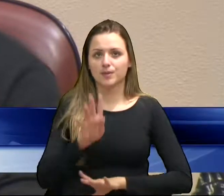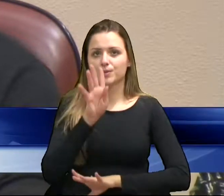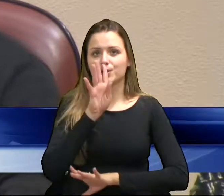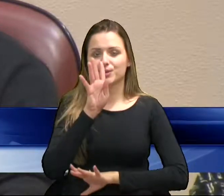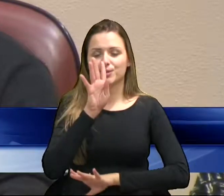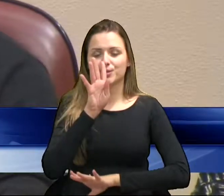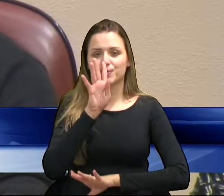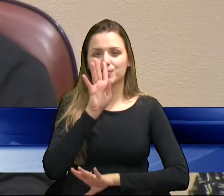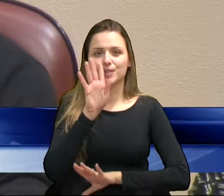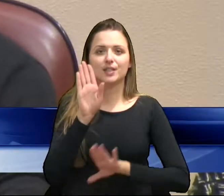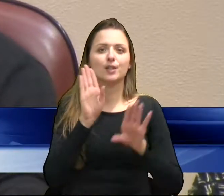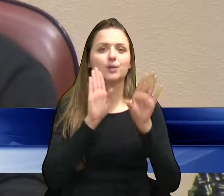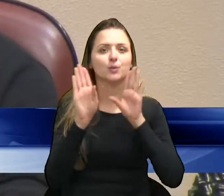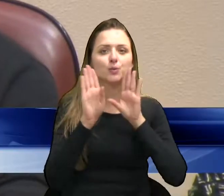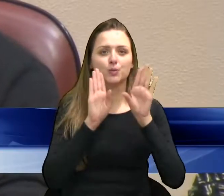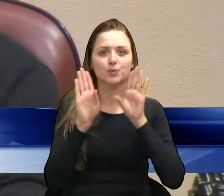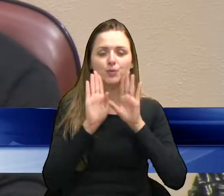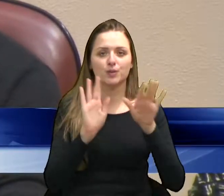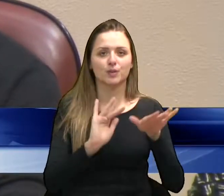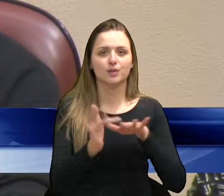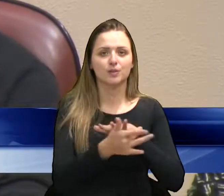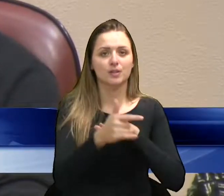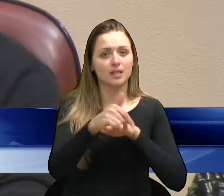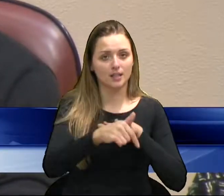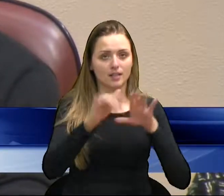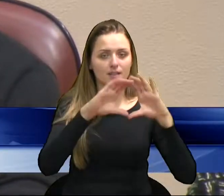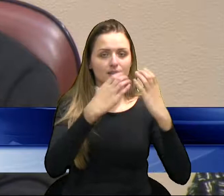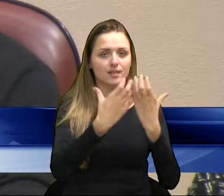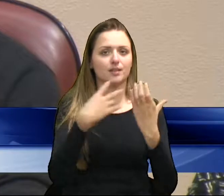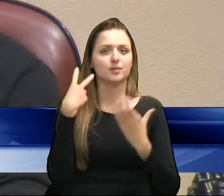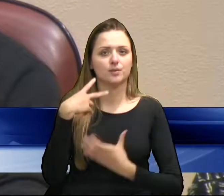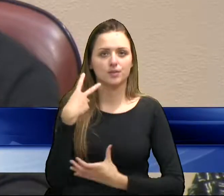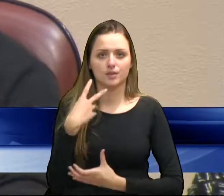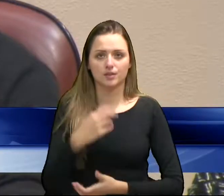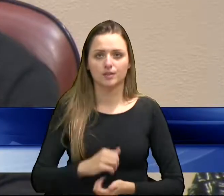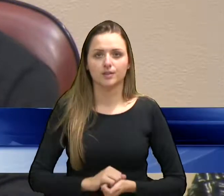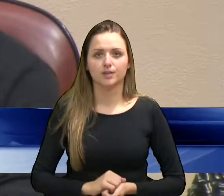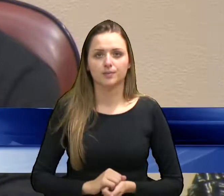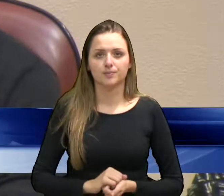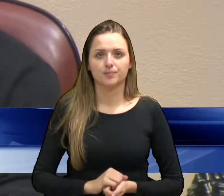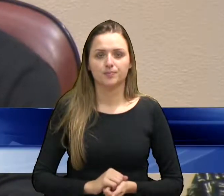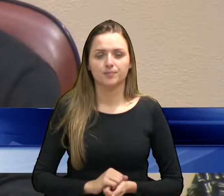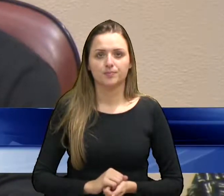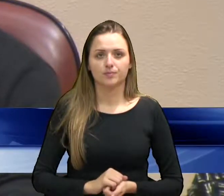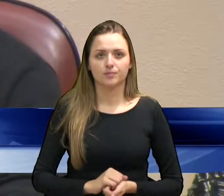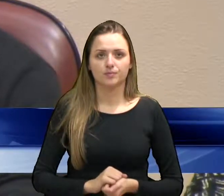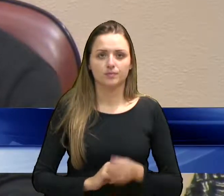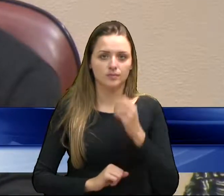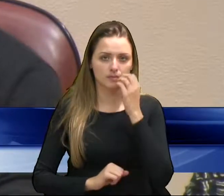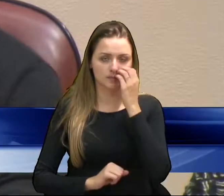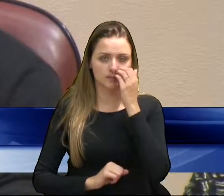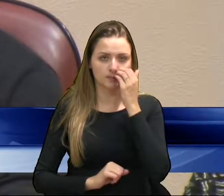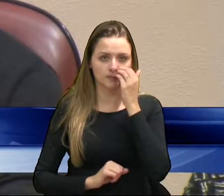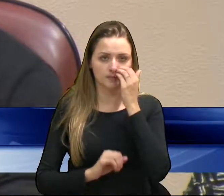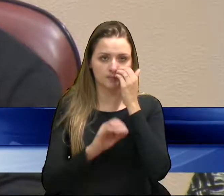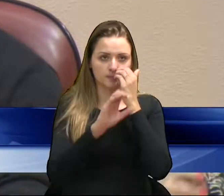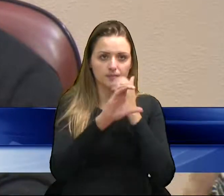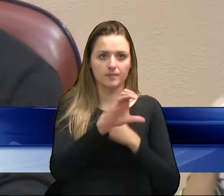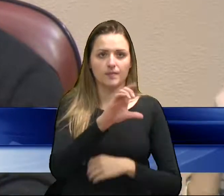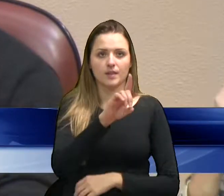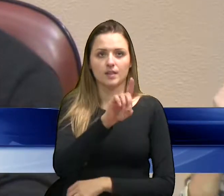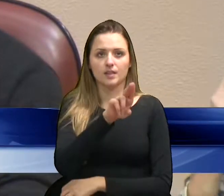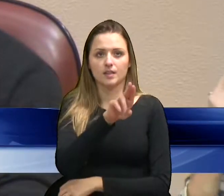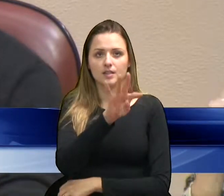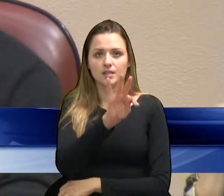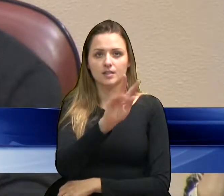sociais através do Facebook da Câmara Municipal de Vereadores. A SEDUT é composta pelos